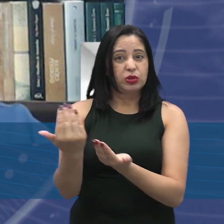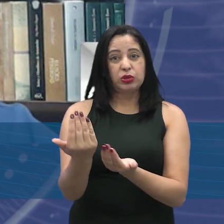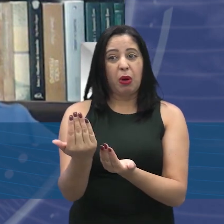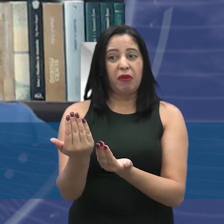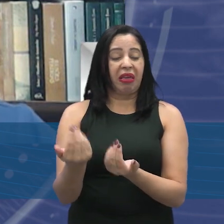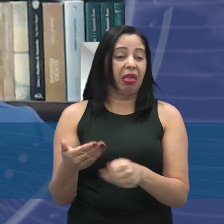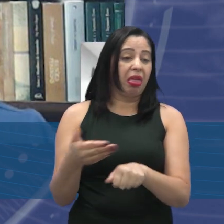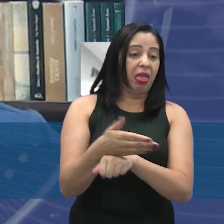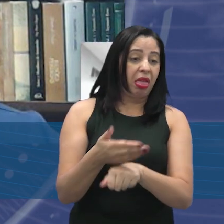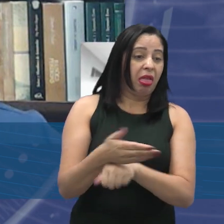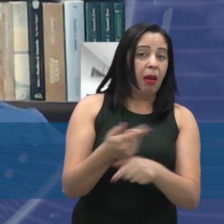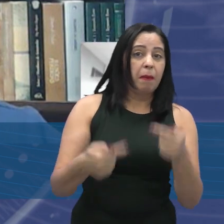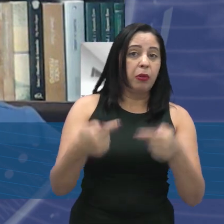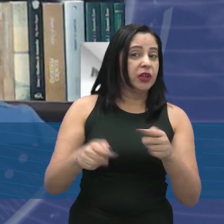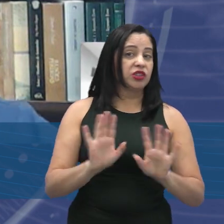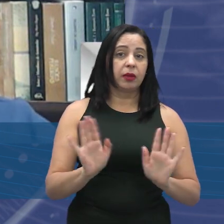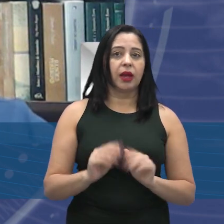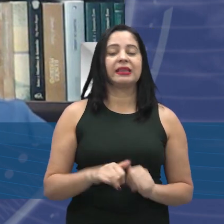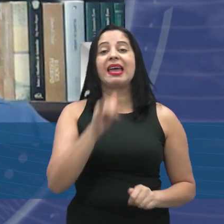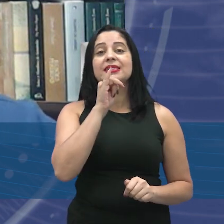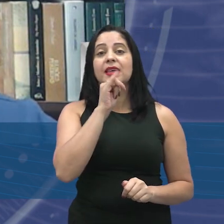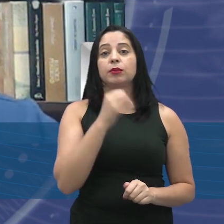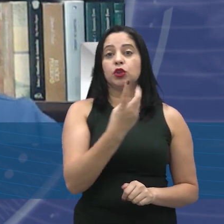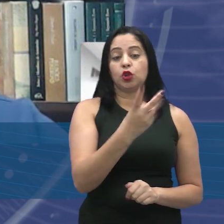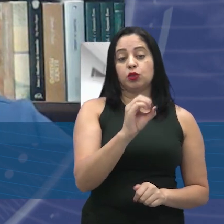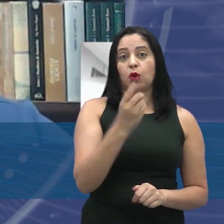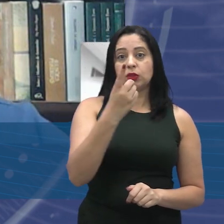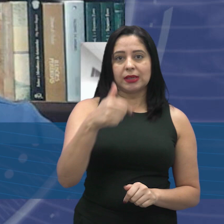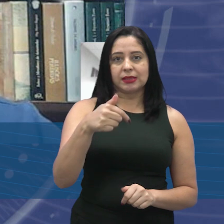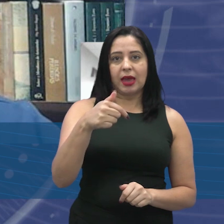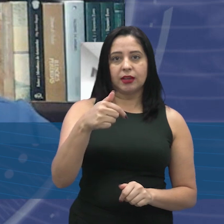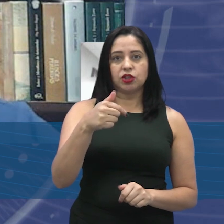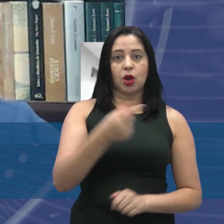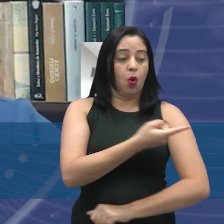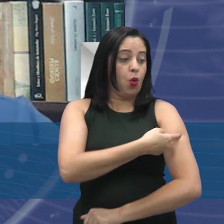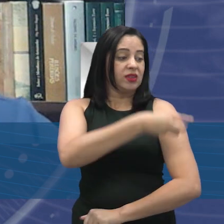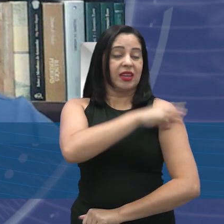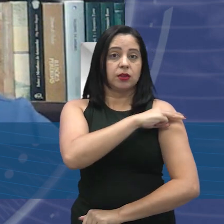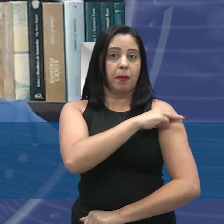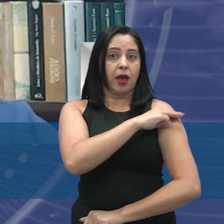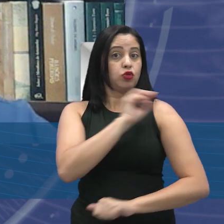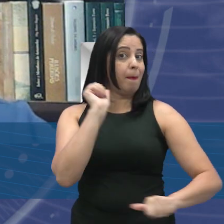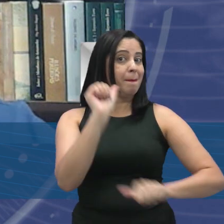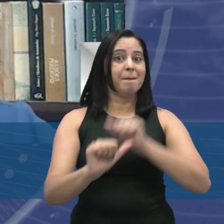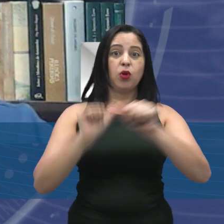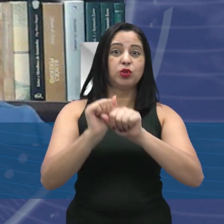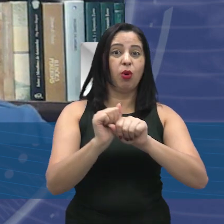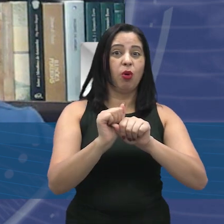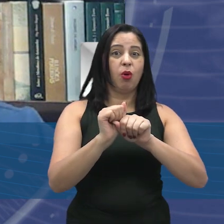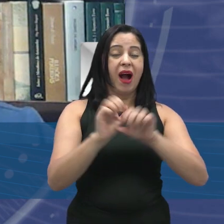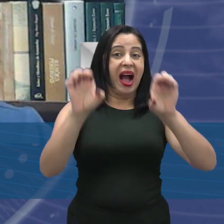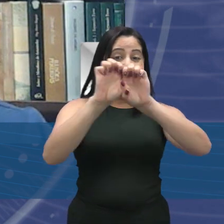da política. Nós tivemos a reforma do ensino médio em 2017, que acabou com a estrutura do ensino